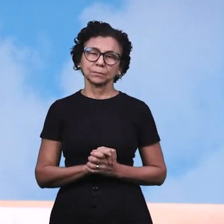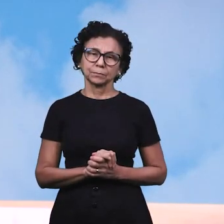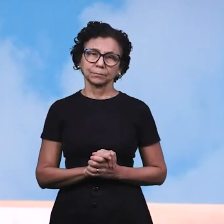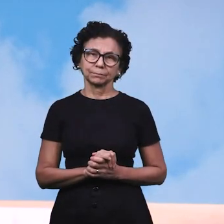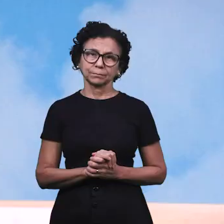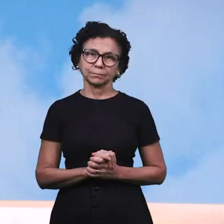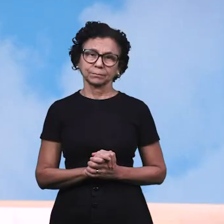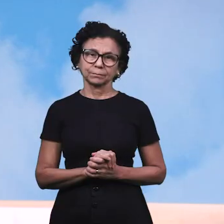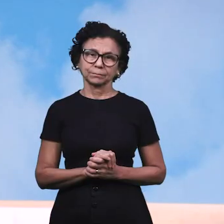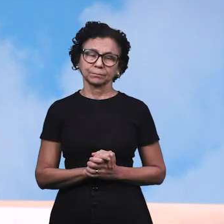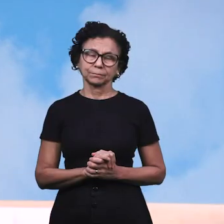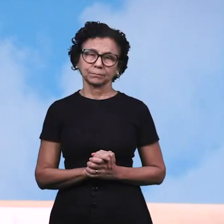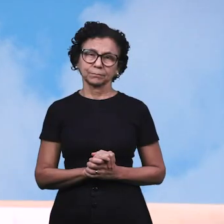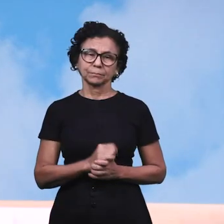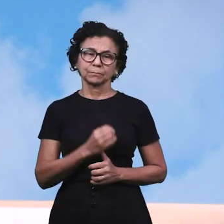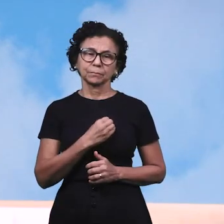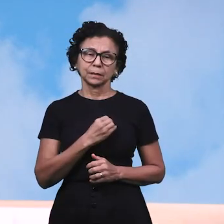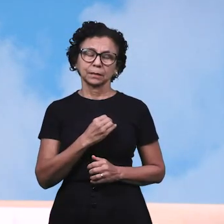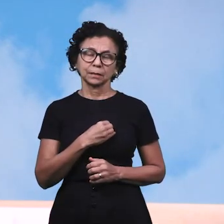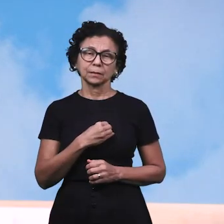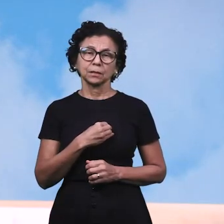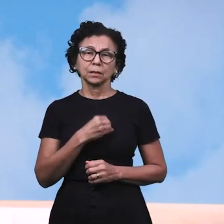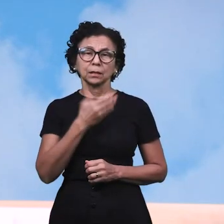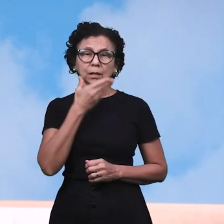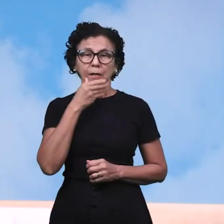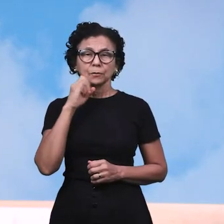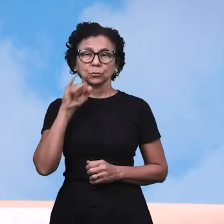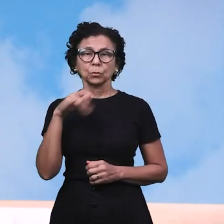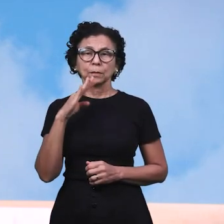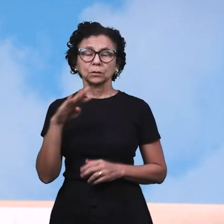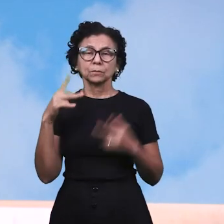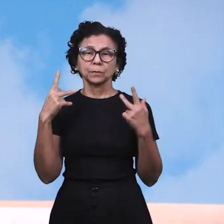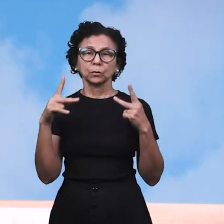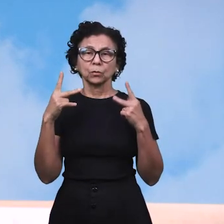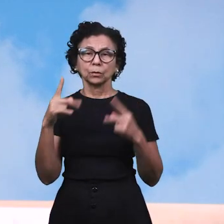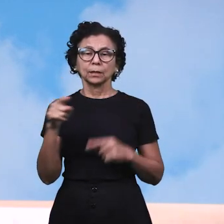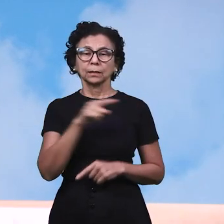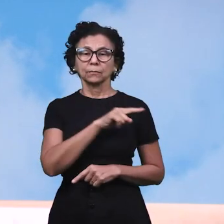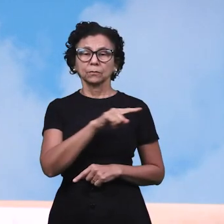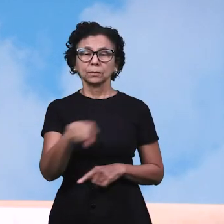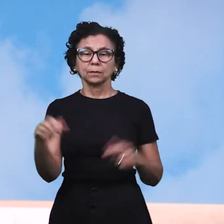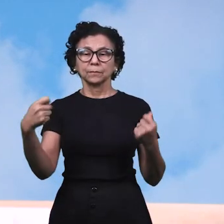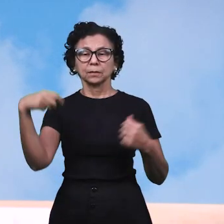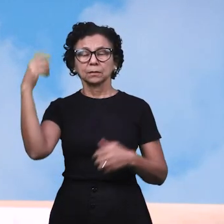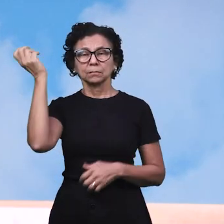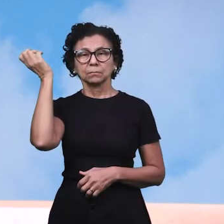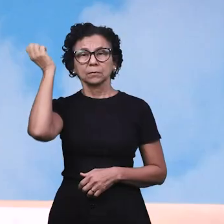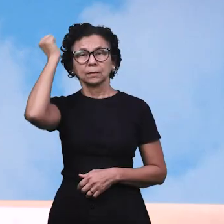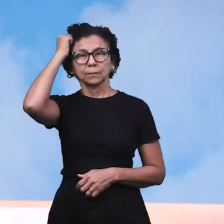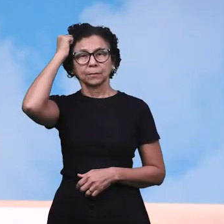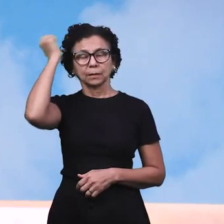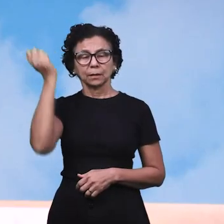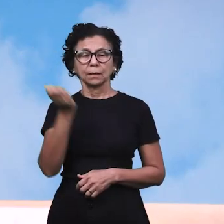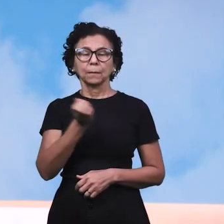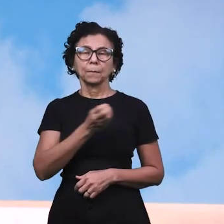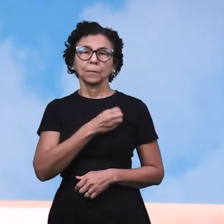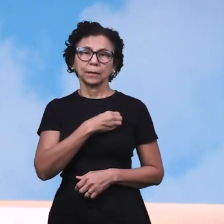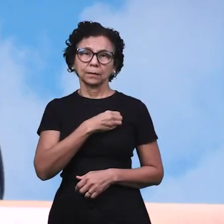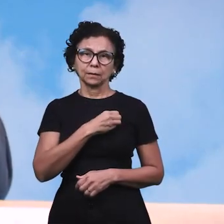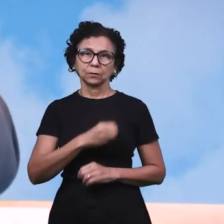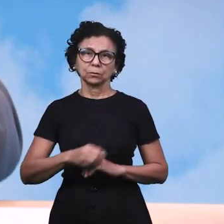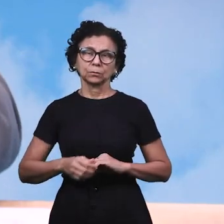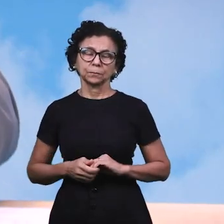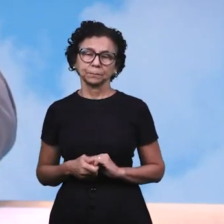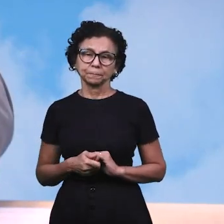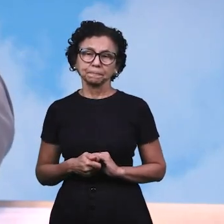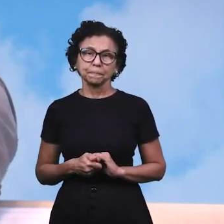pregando? O arrependimento. Então, Jesus como sacerdote, ele